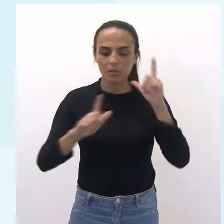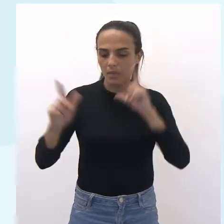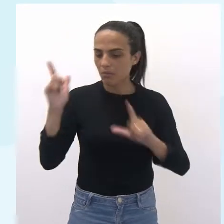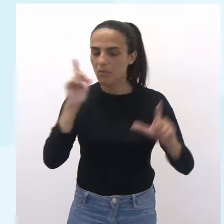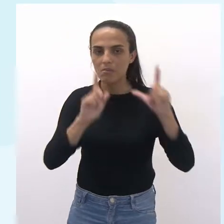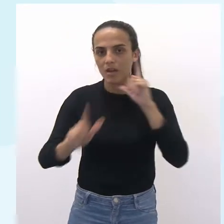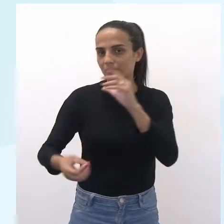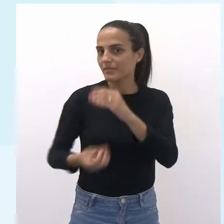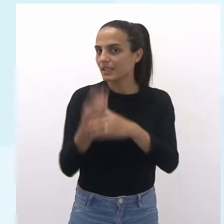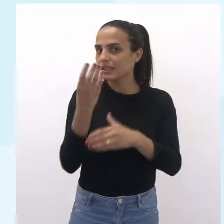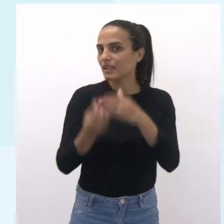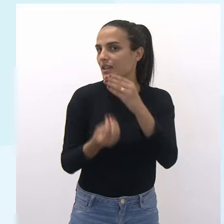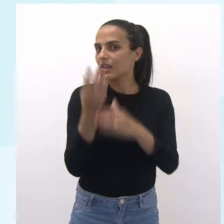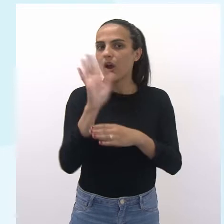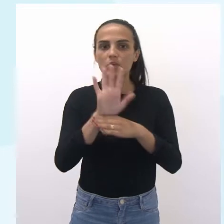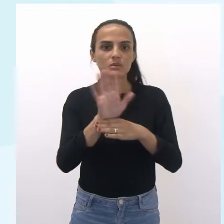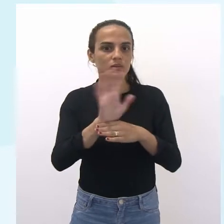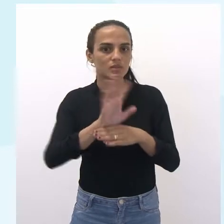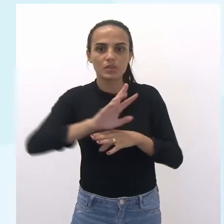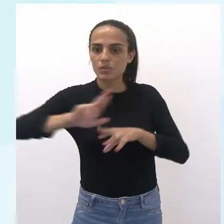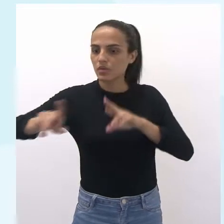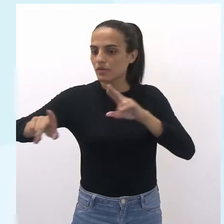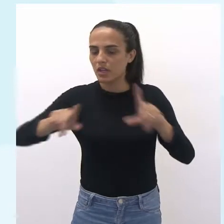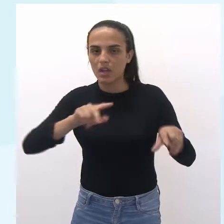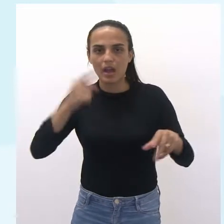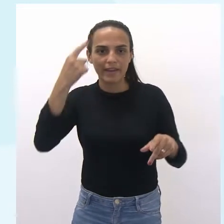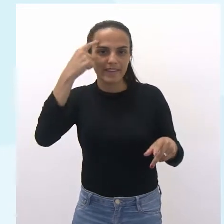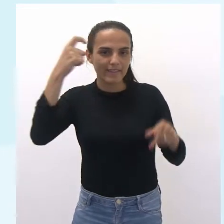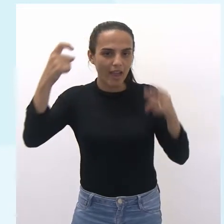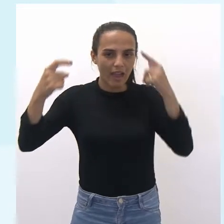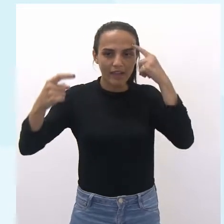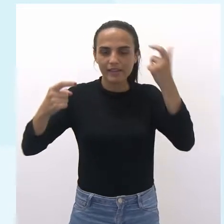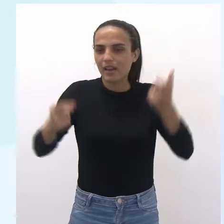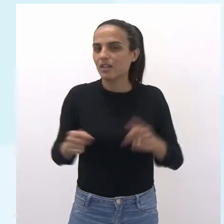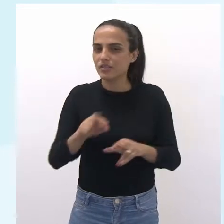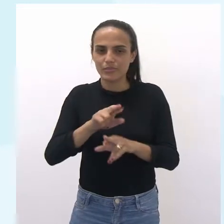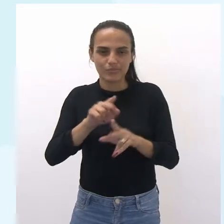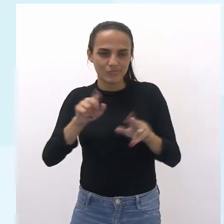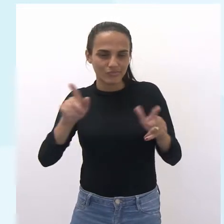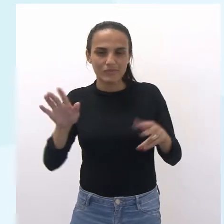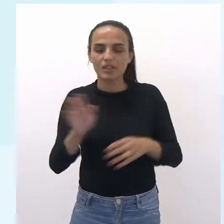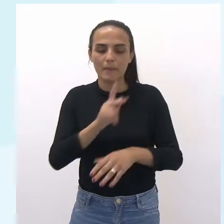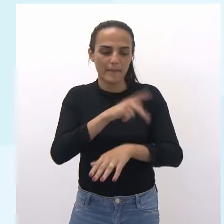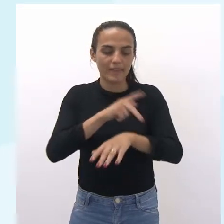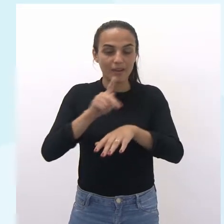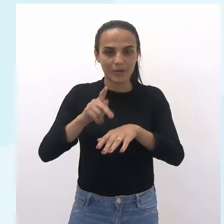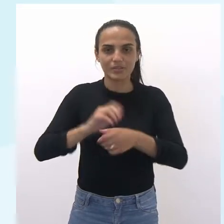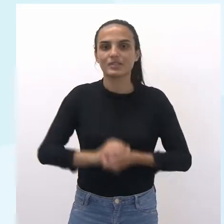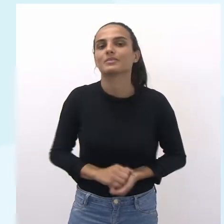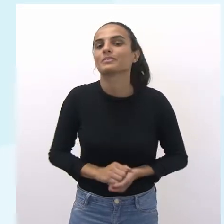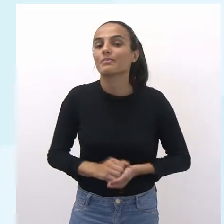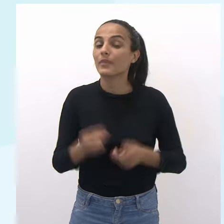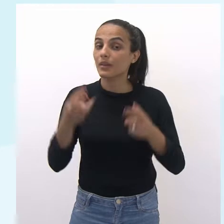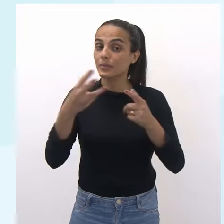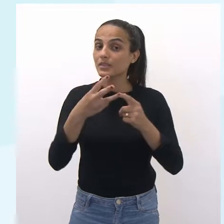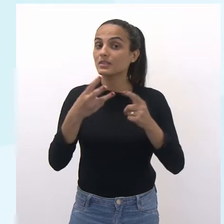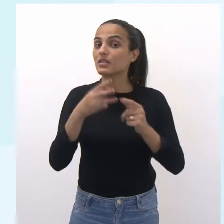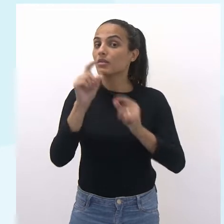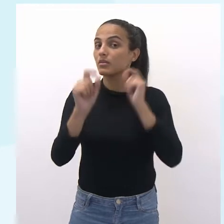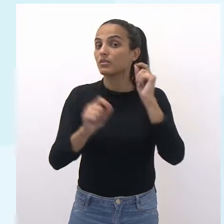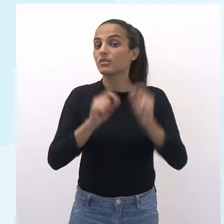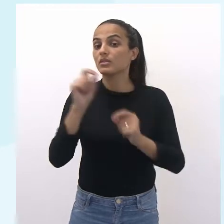seus próprios vídeos, as suas próprias intenções e finalidades pedagógicas. O terceiro ponto